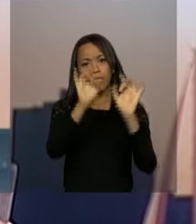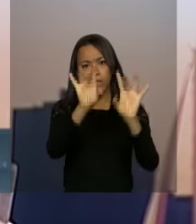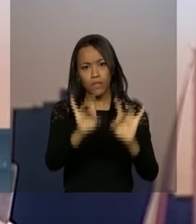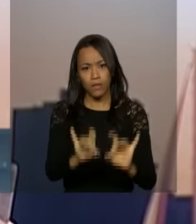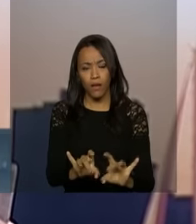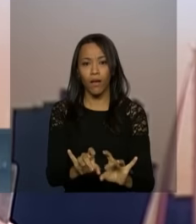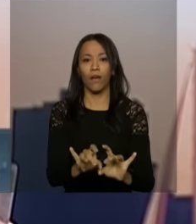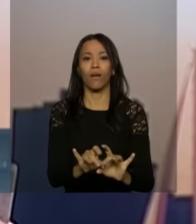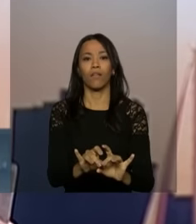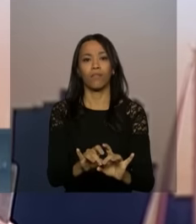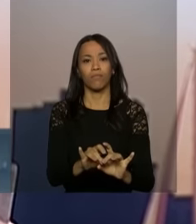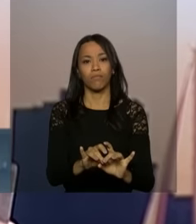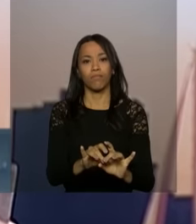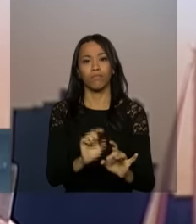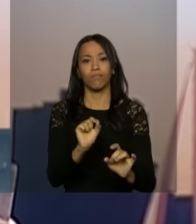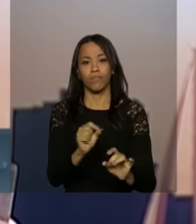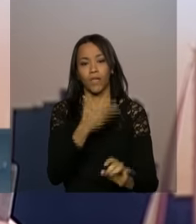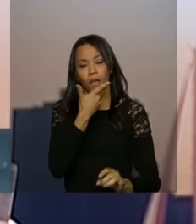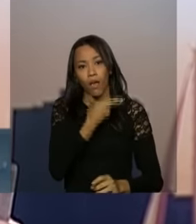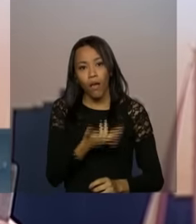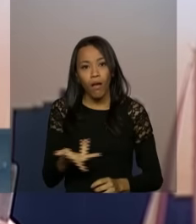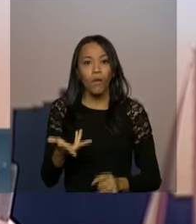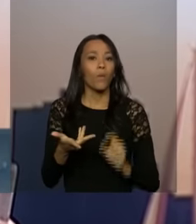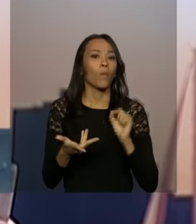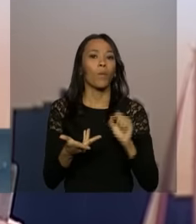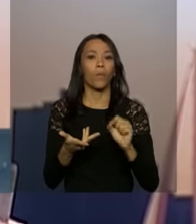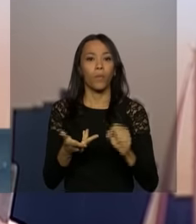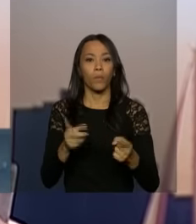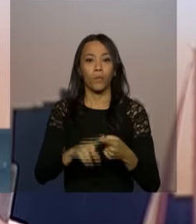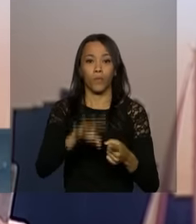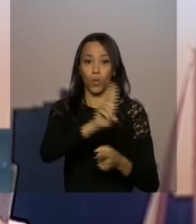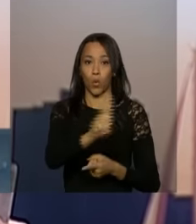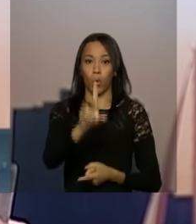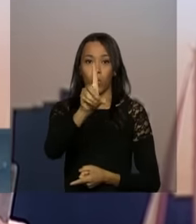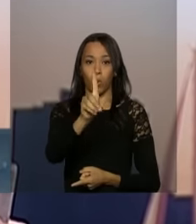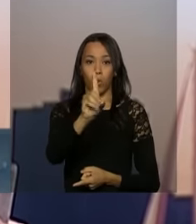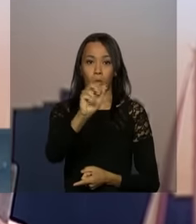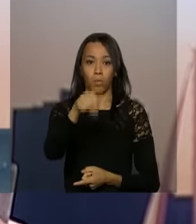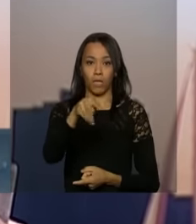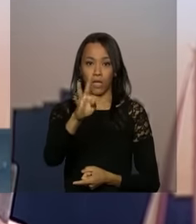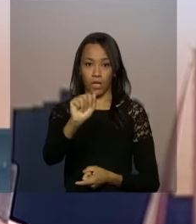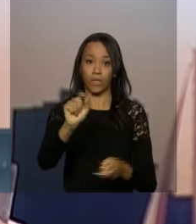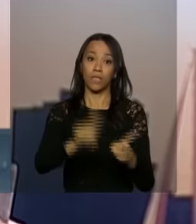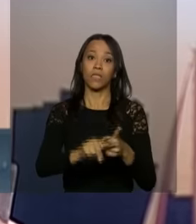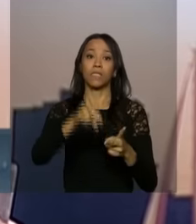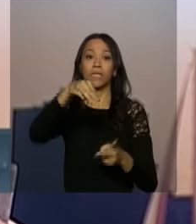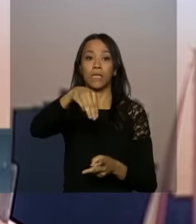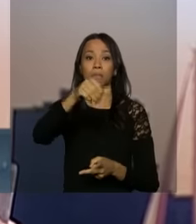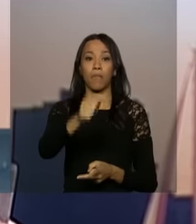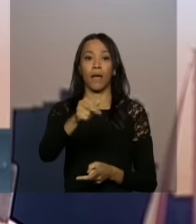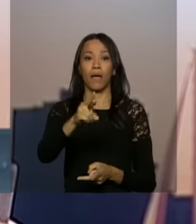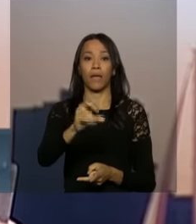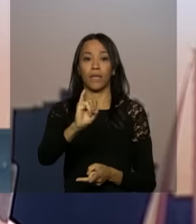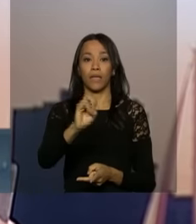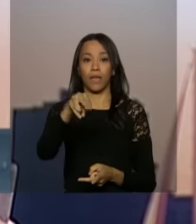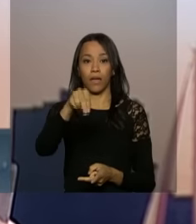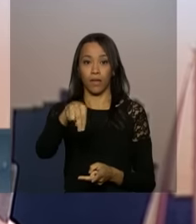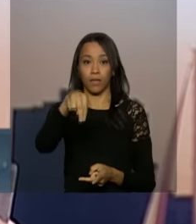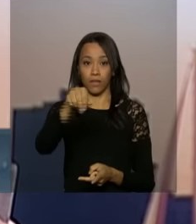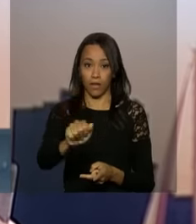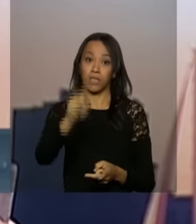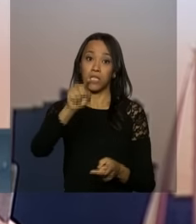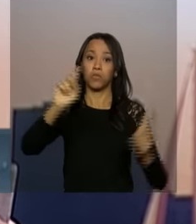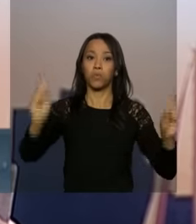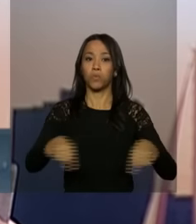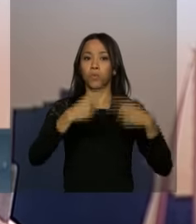pelo tanto que nos encantaram, o Dorgival Dantas e a Mariane Franciscon, que executaram o hino